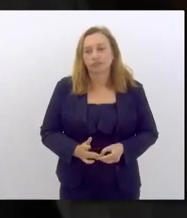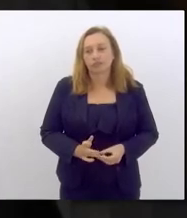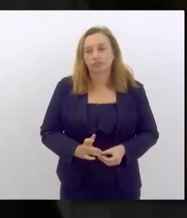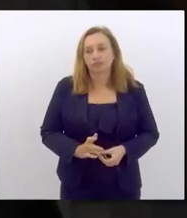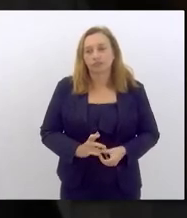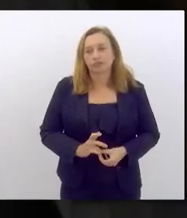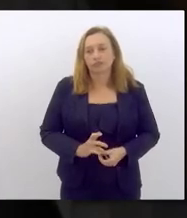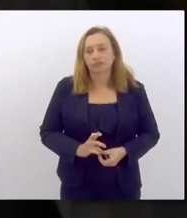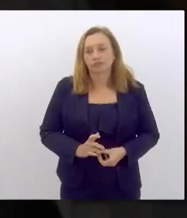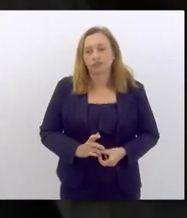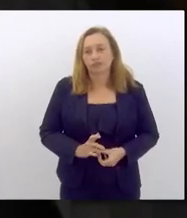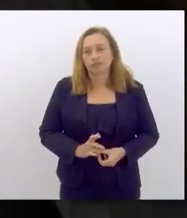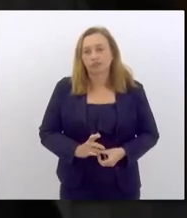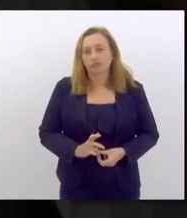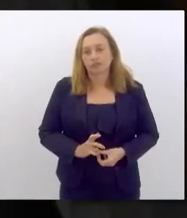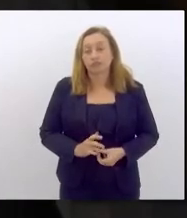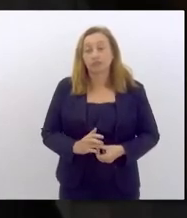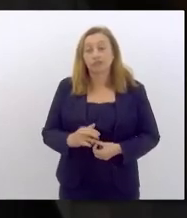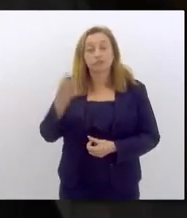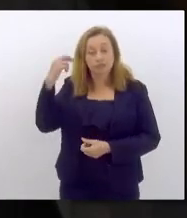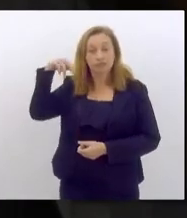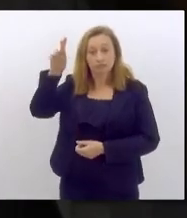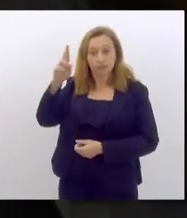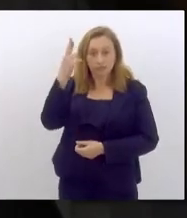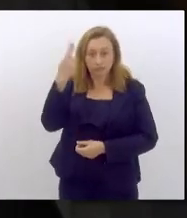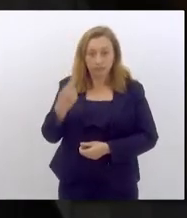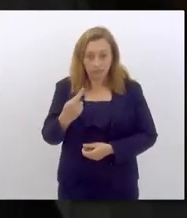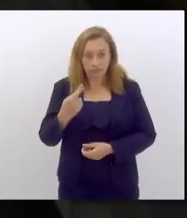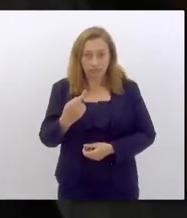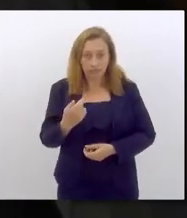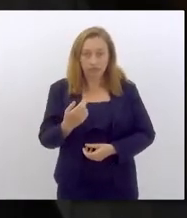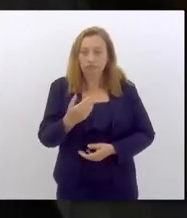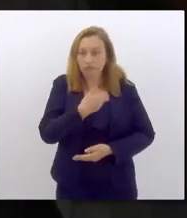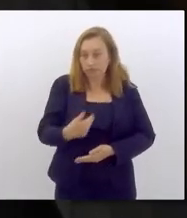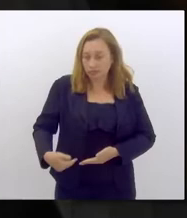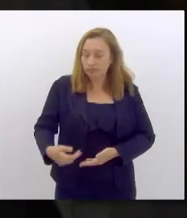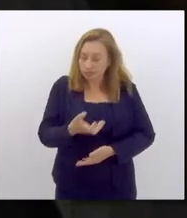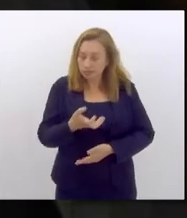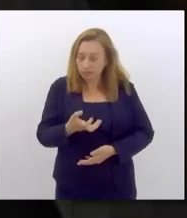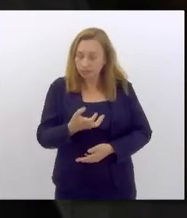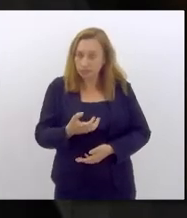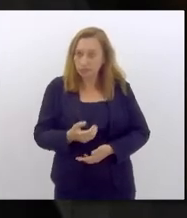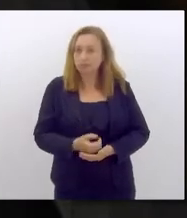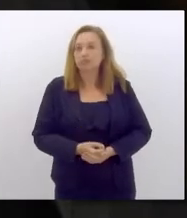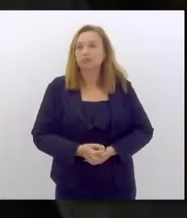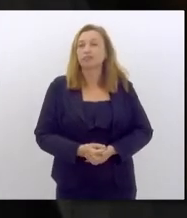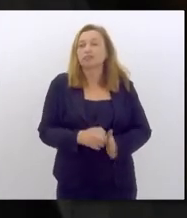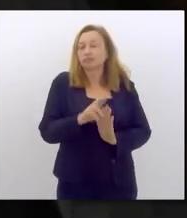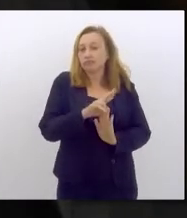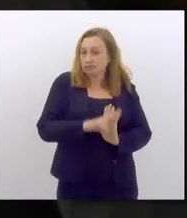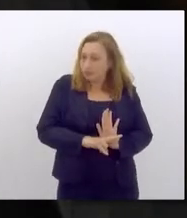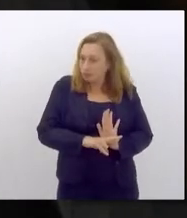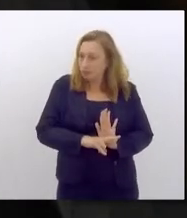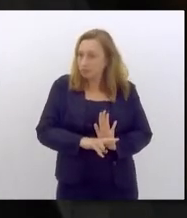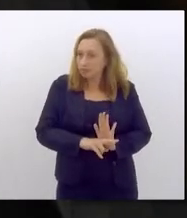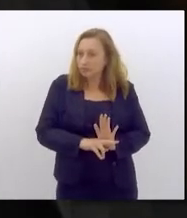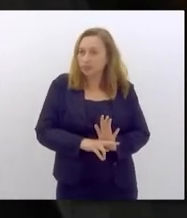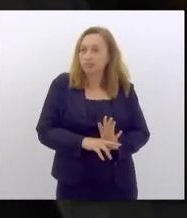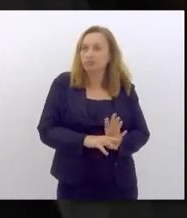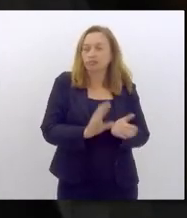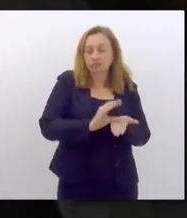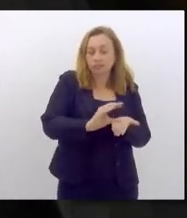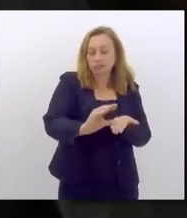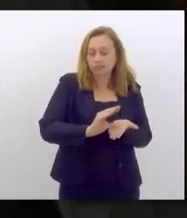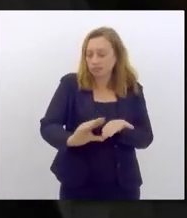o governo pretendia, Eliomar e Renata, disciplinar, detalhar a definição dos critérios de repartição desses